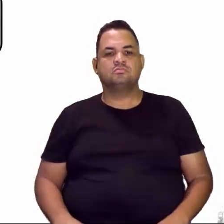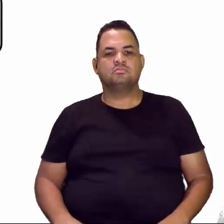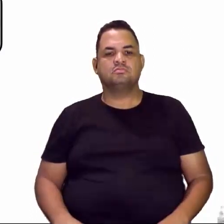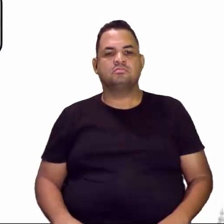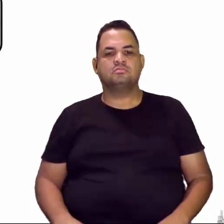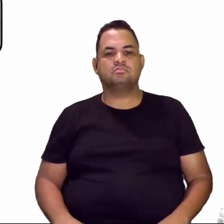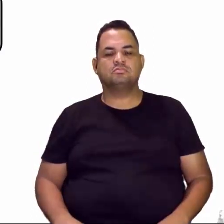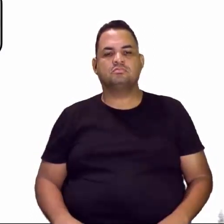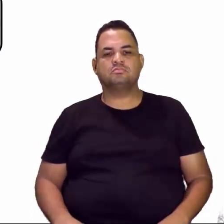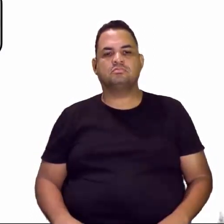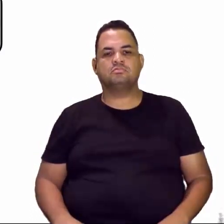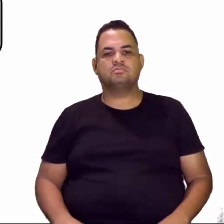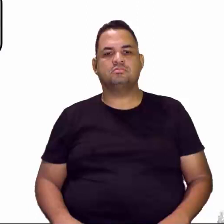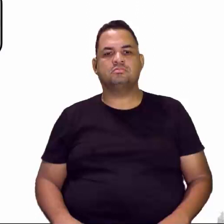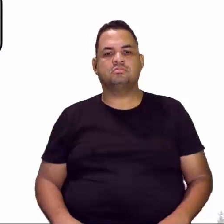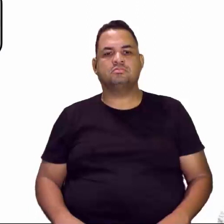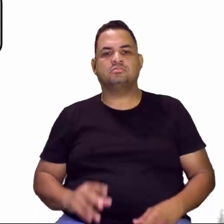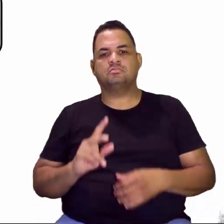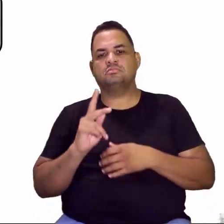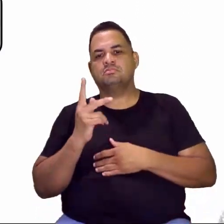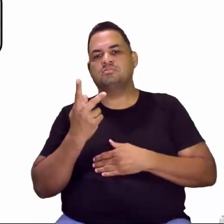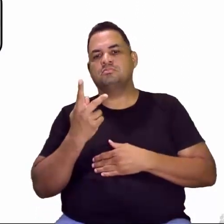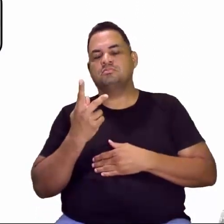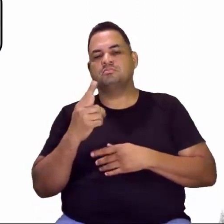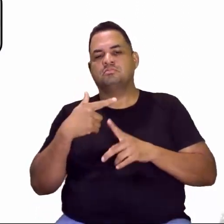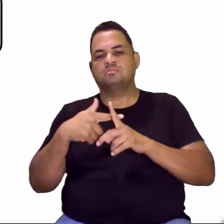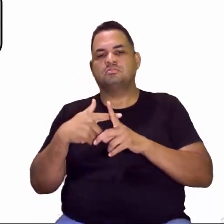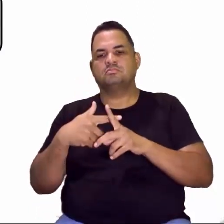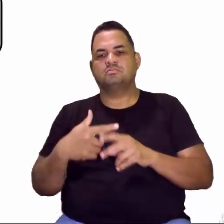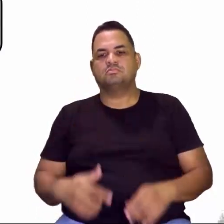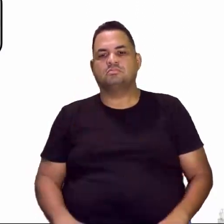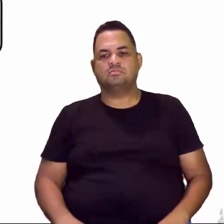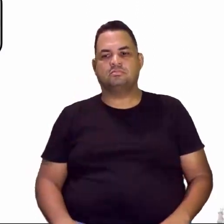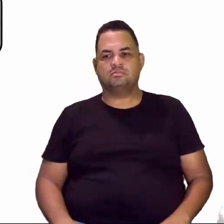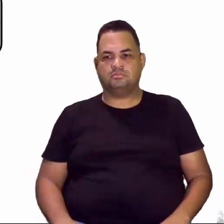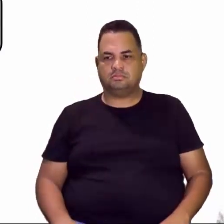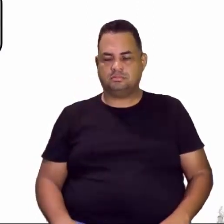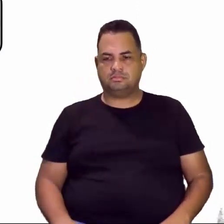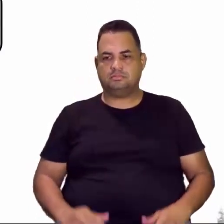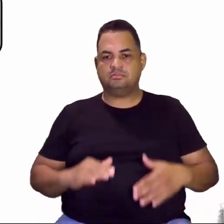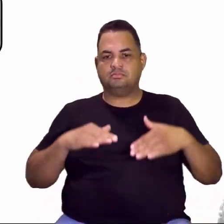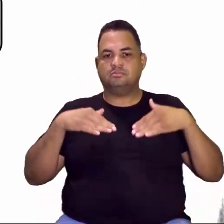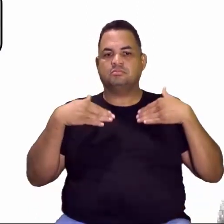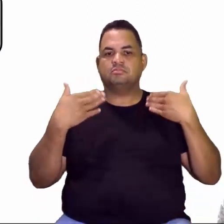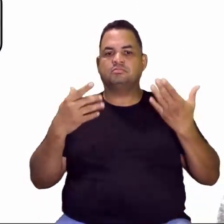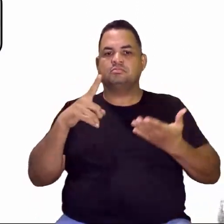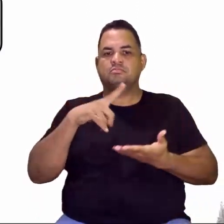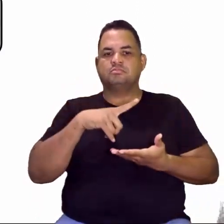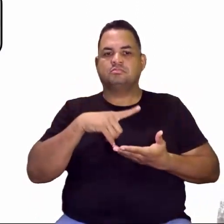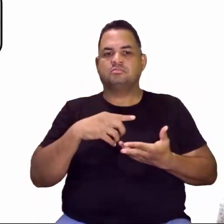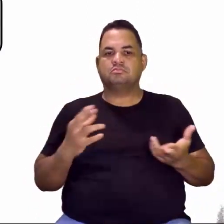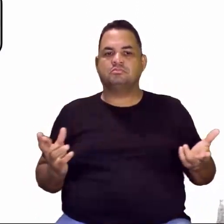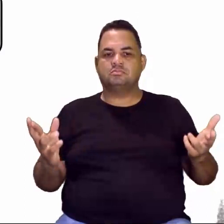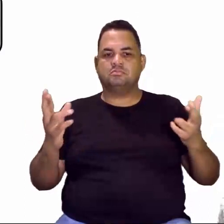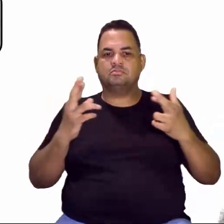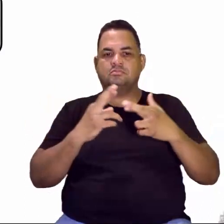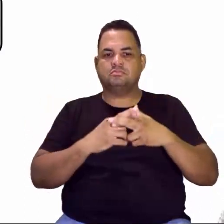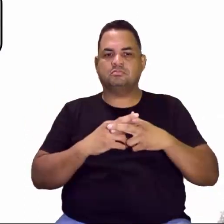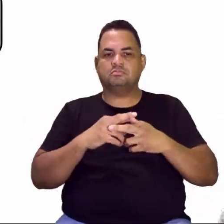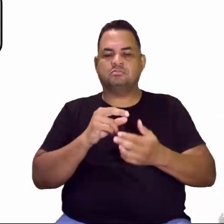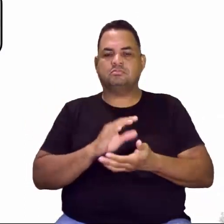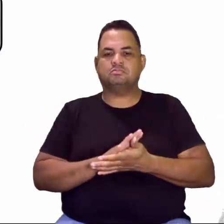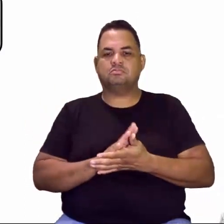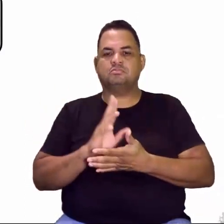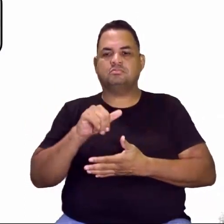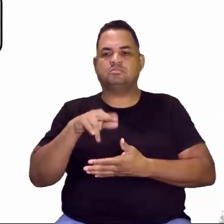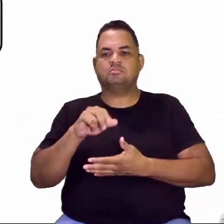a hidroxila. A hidroxila não, é o hidrogênio, né? H+. Quando a gente tiver a reação de neutralização,